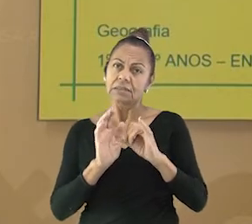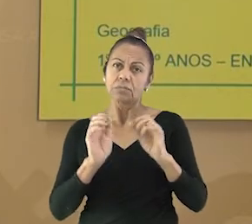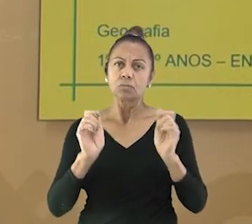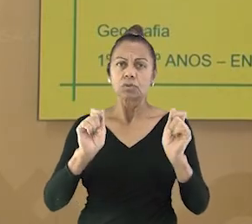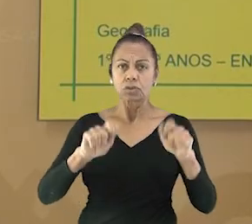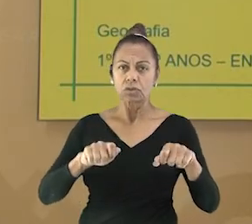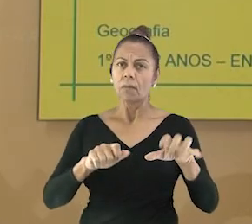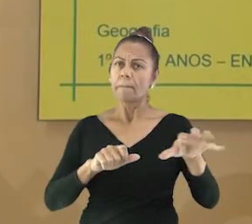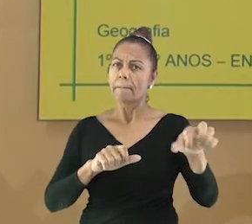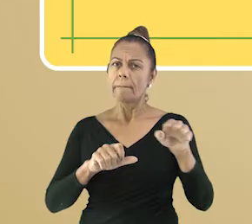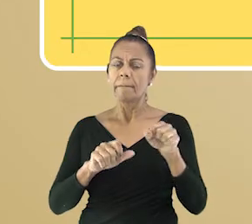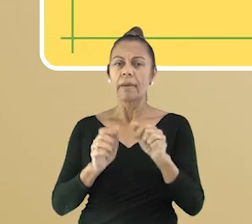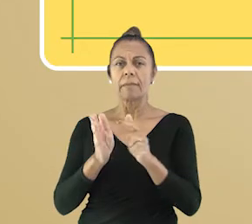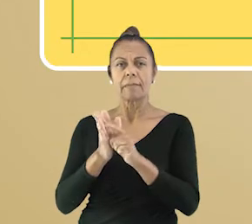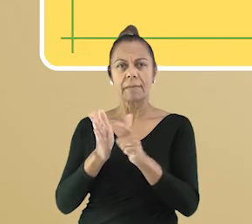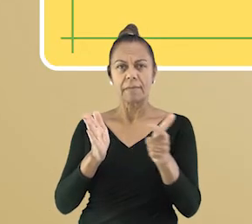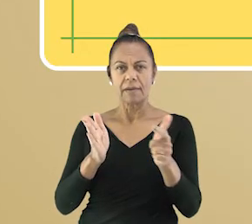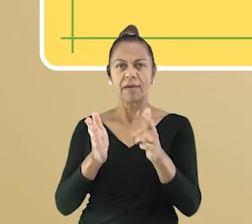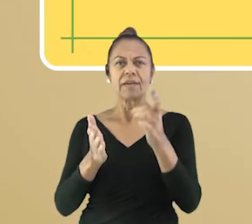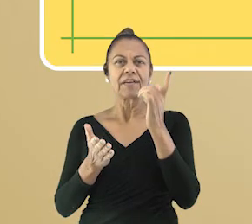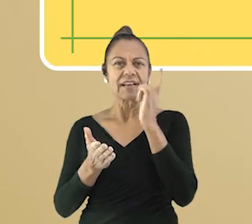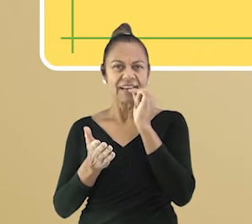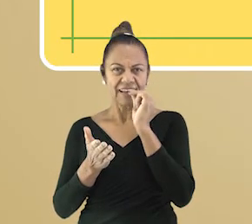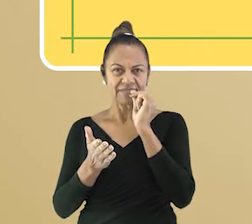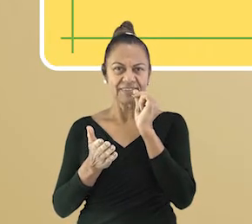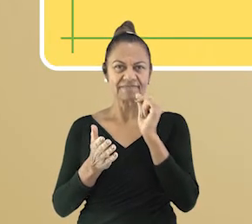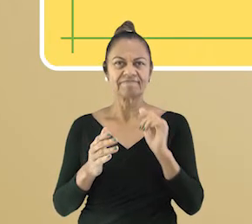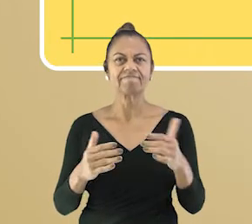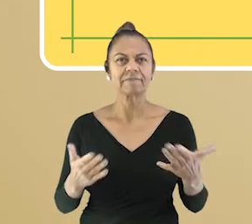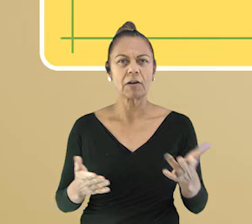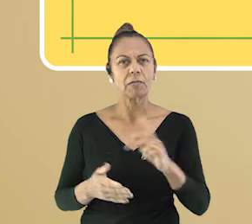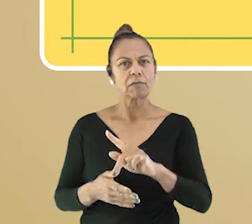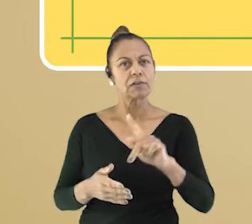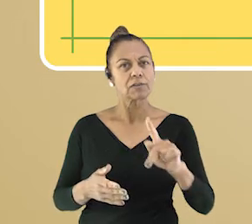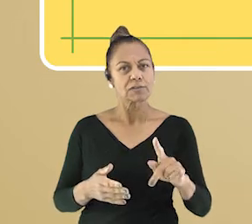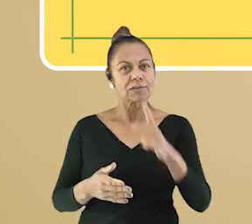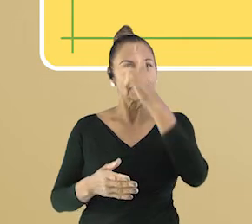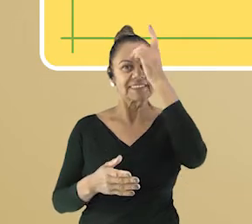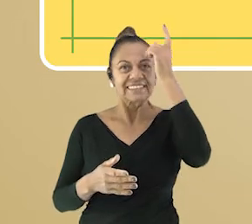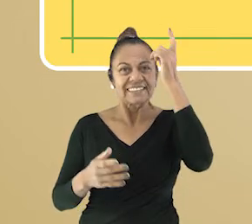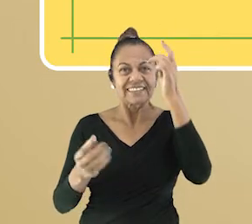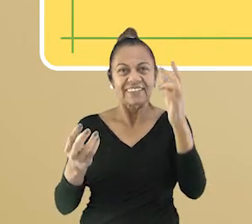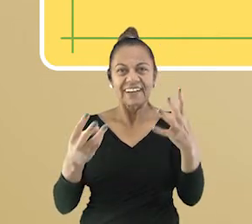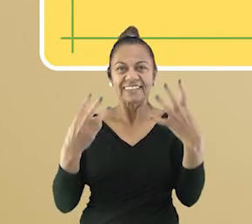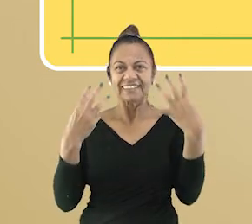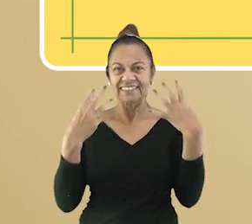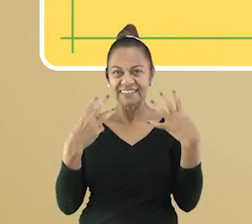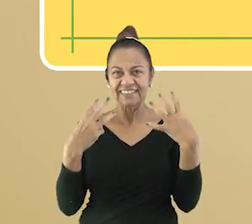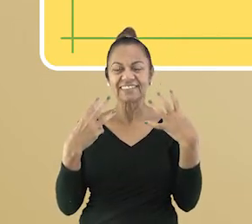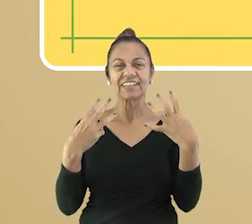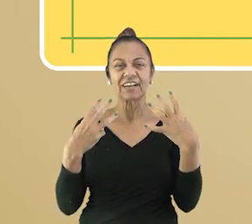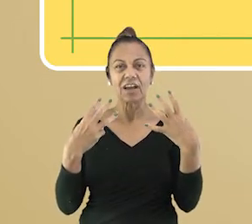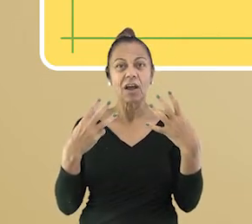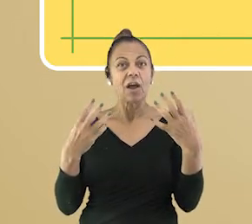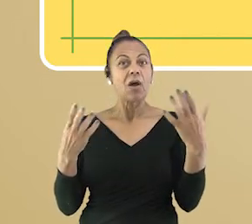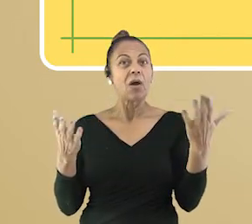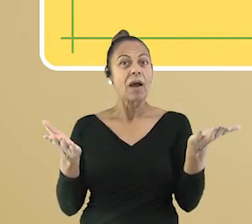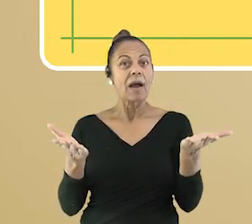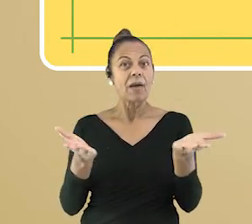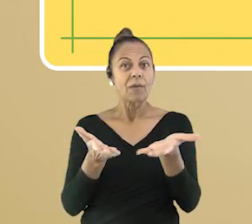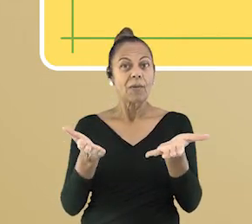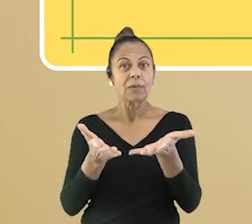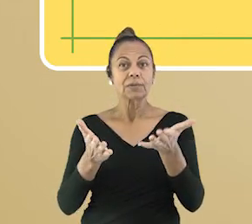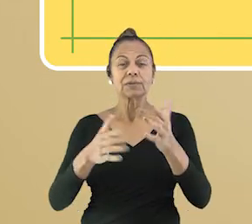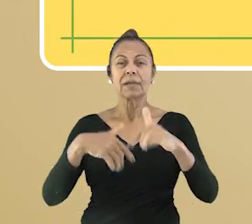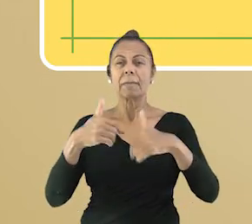um lápis. Professores e professoras, a habilidade trabalhada na aula de hoje é comparar costumes e